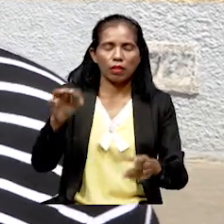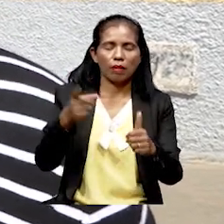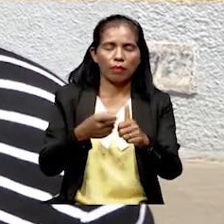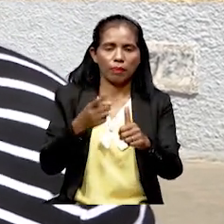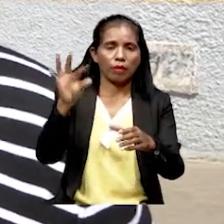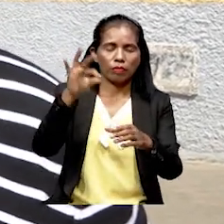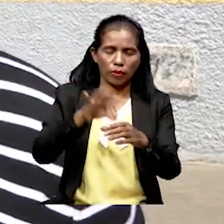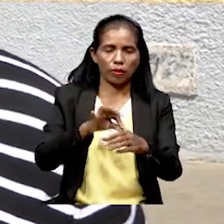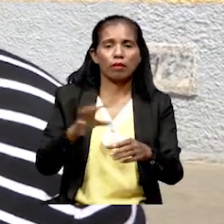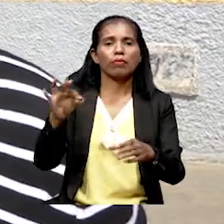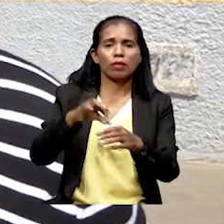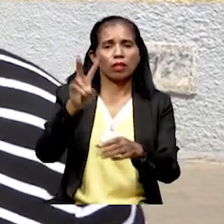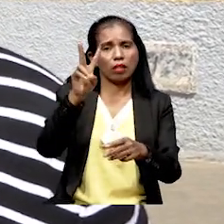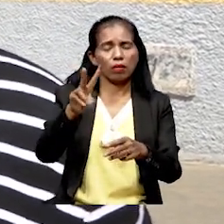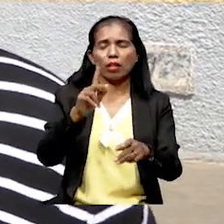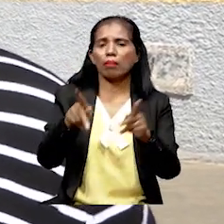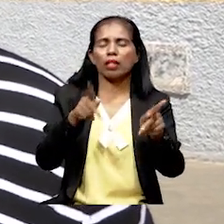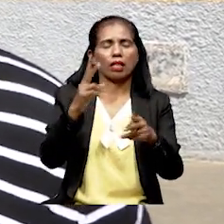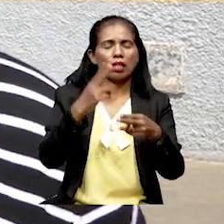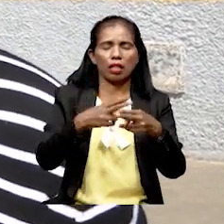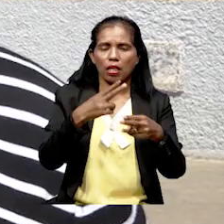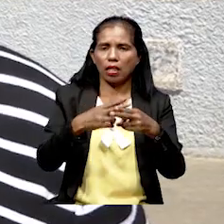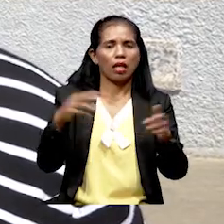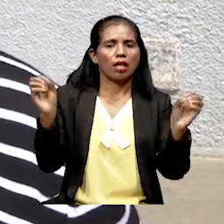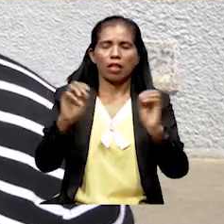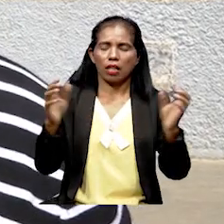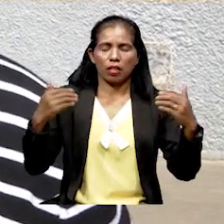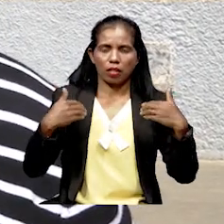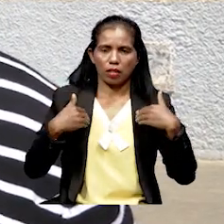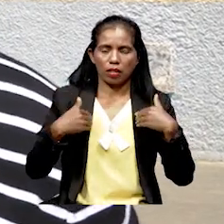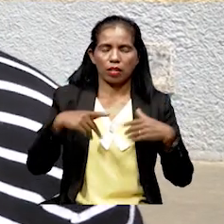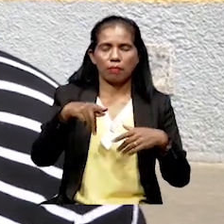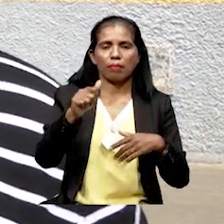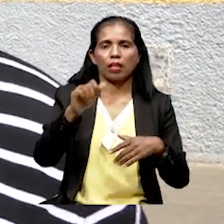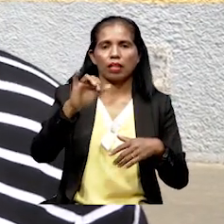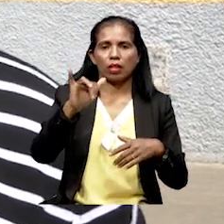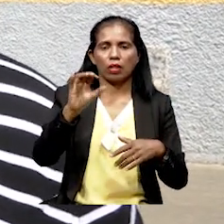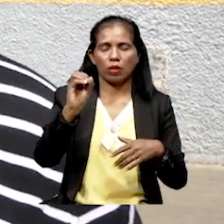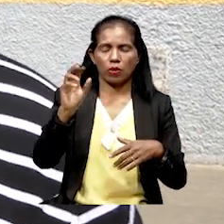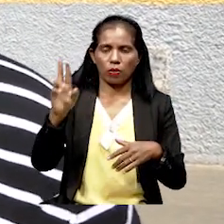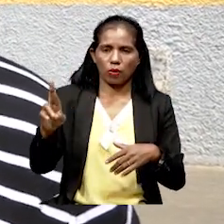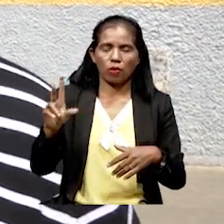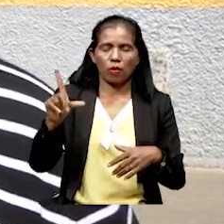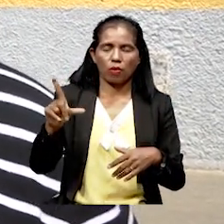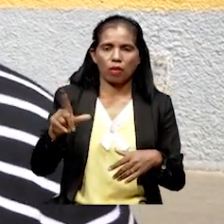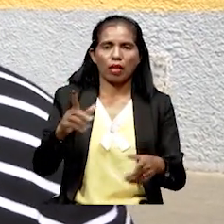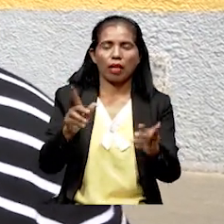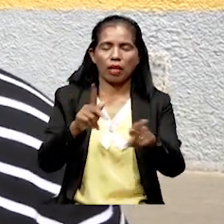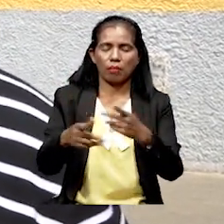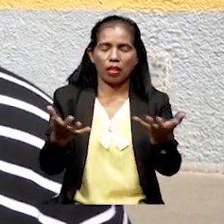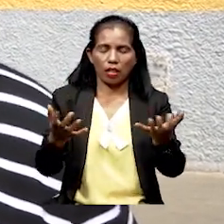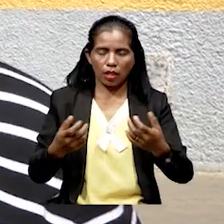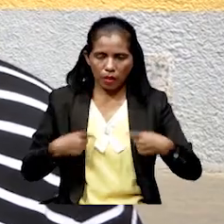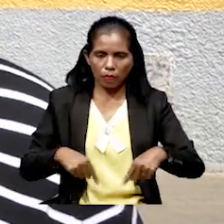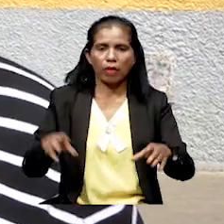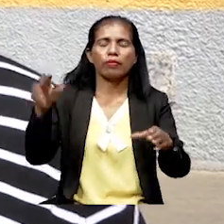Segunda volta ne ema naran balu lista la iha nesa ne farol iha paiol. Ema ne vontade atu marca presença centro a